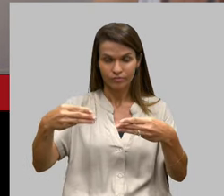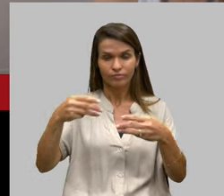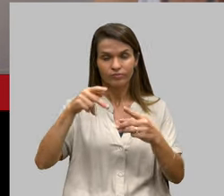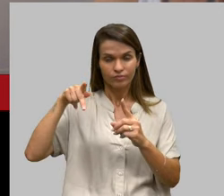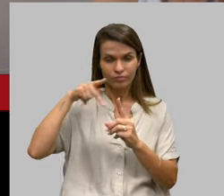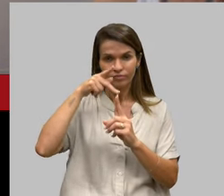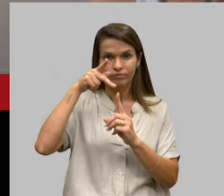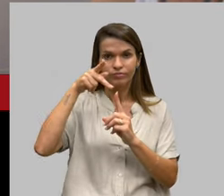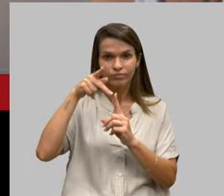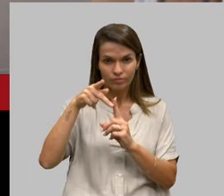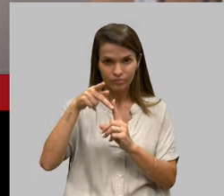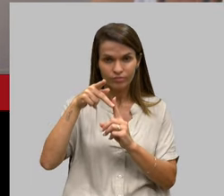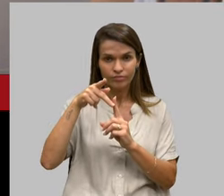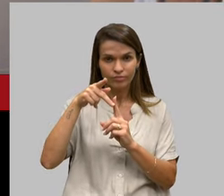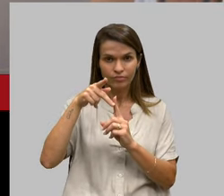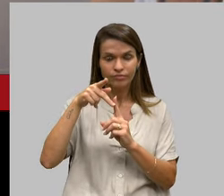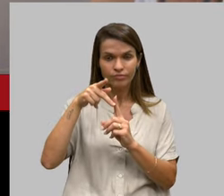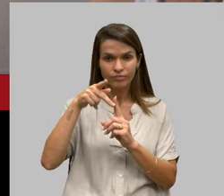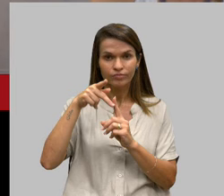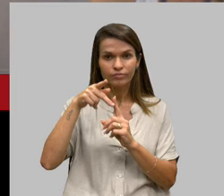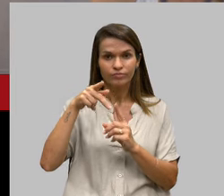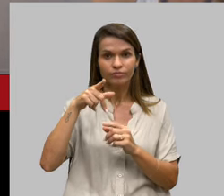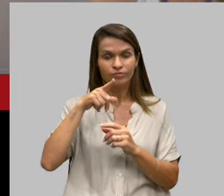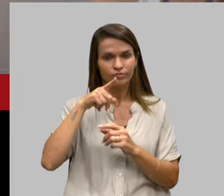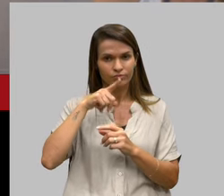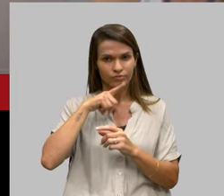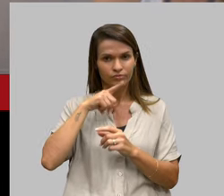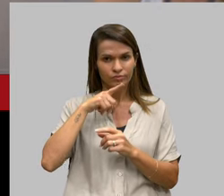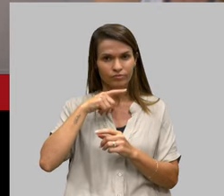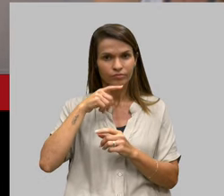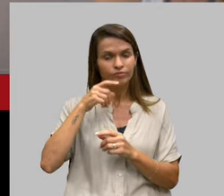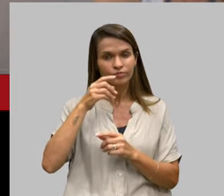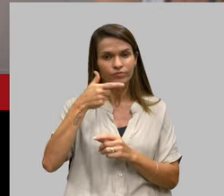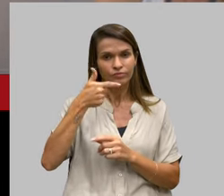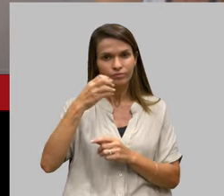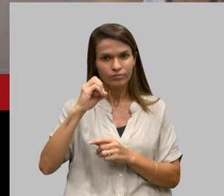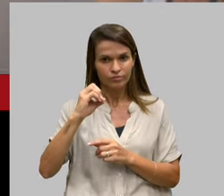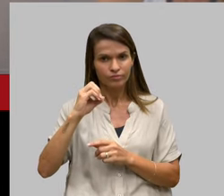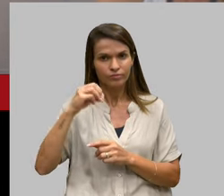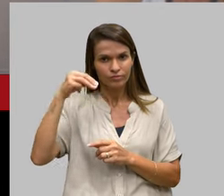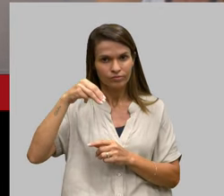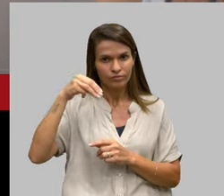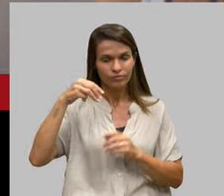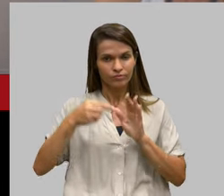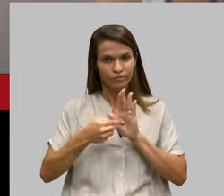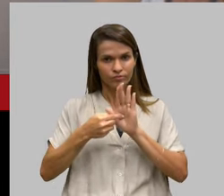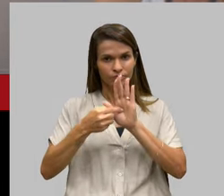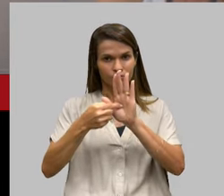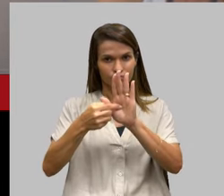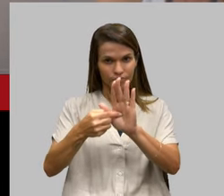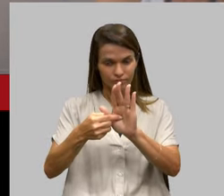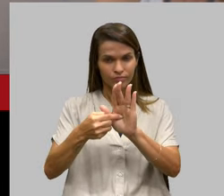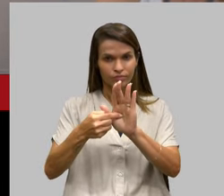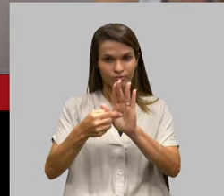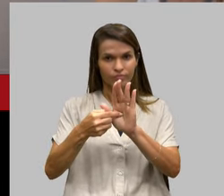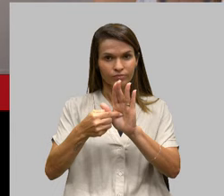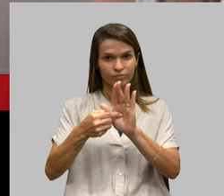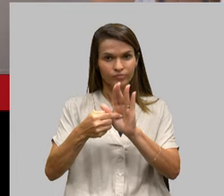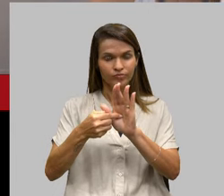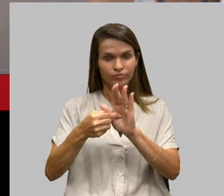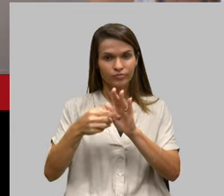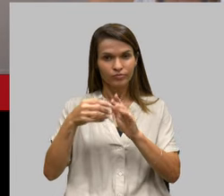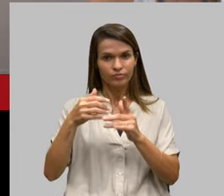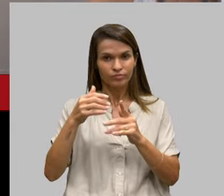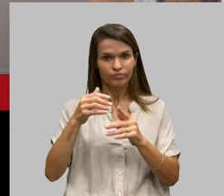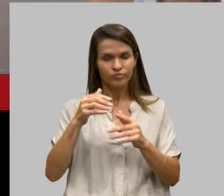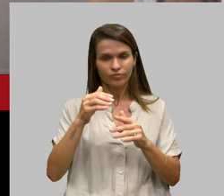Social que disporá de 20 minutos para suas apresentações dispensada a formalidade das